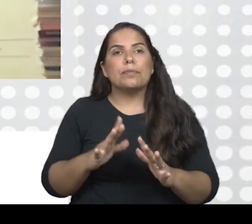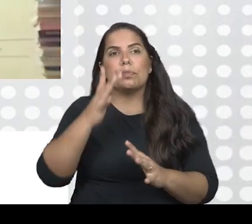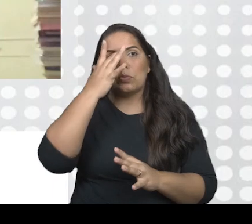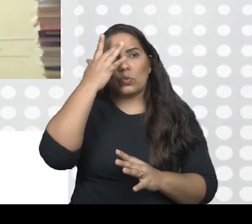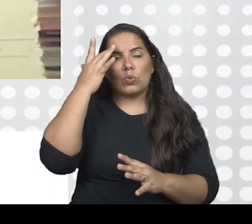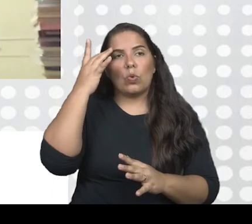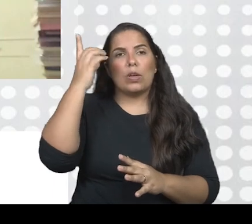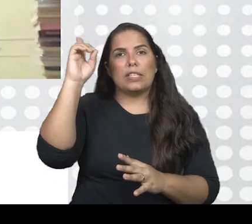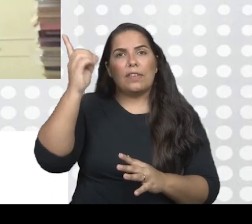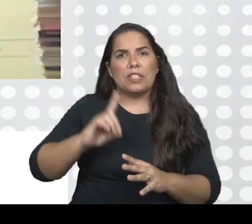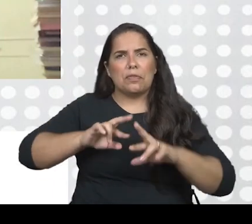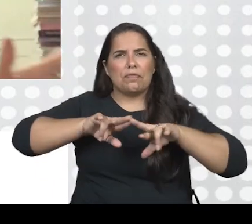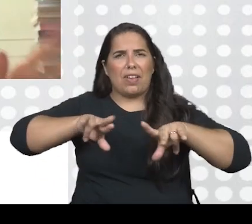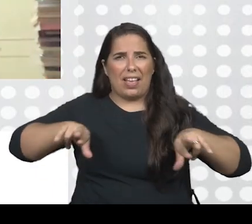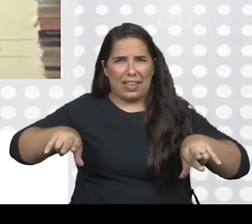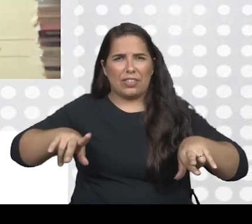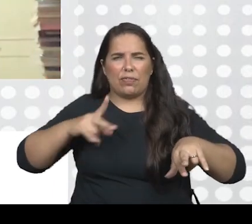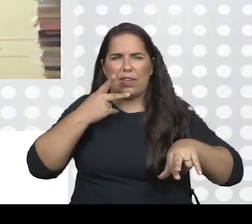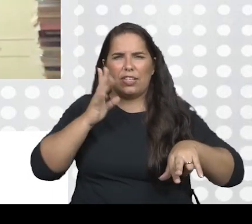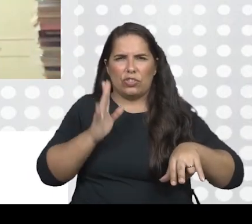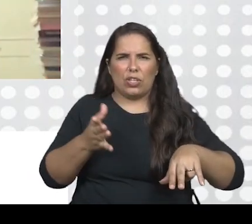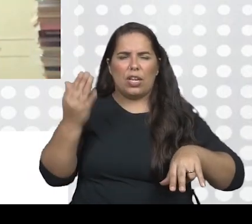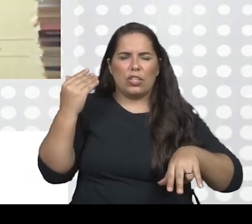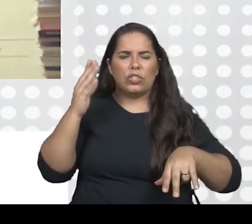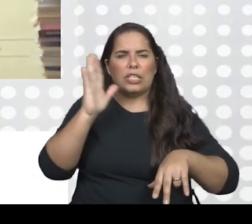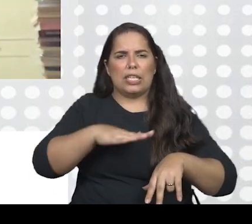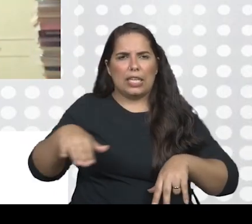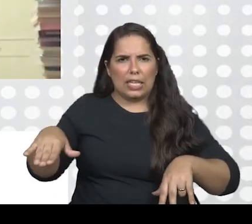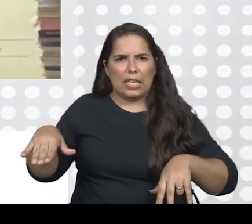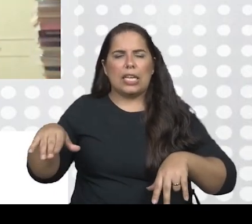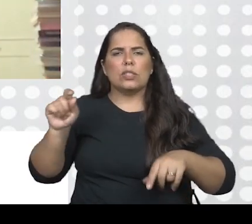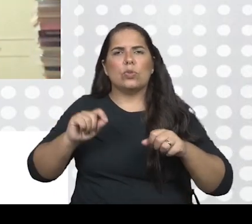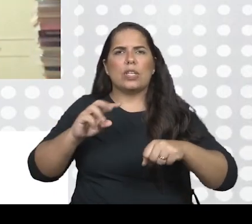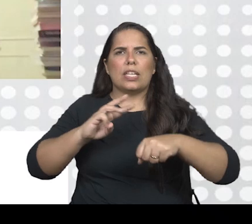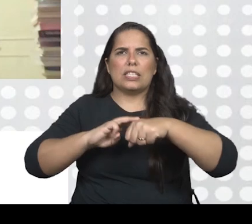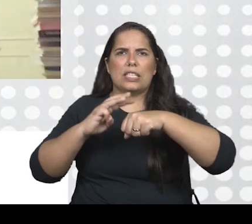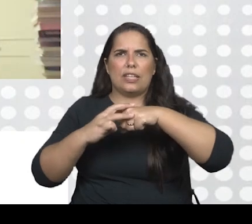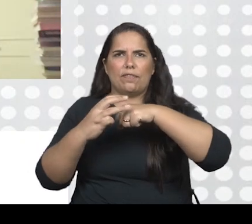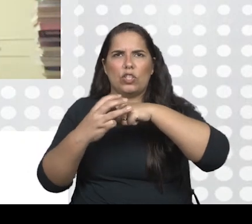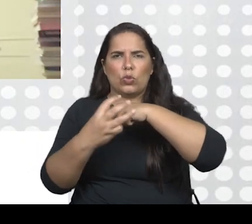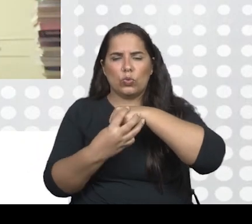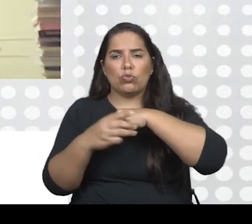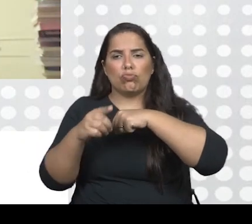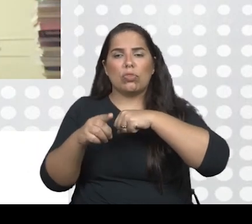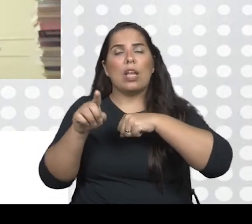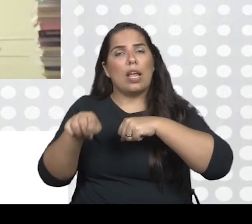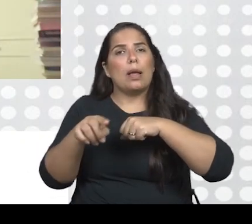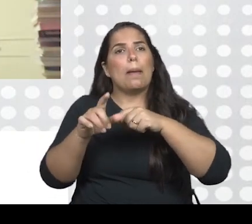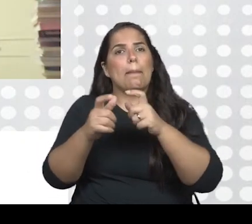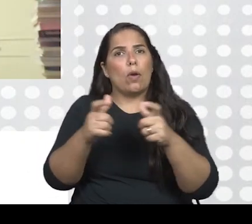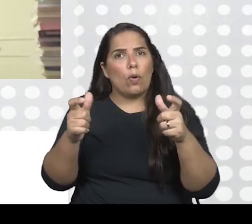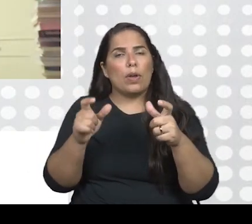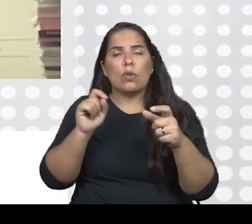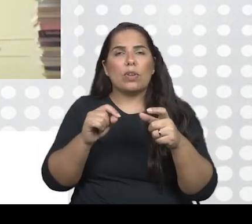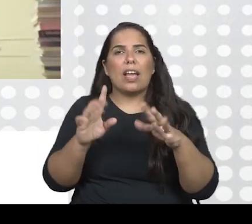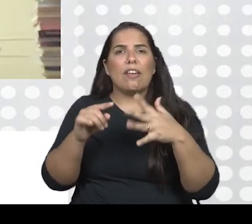pessoa com deficiência múltipla, por exemplo, como eu citei agora há pouco, as crianças com síndrome congênita do Zika vírus, muitas delas se